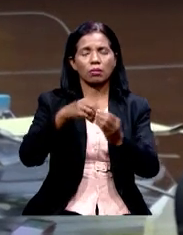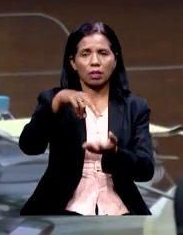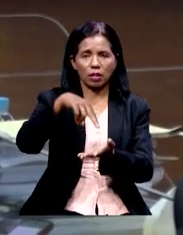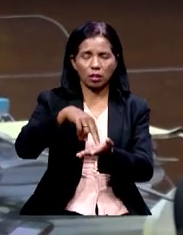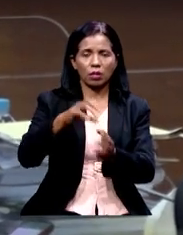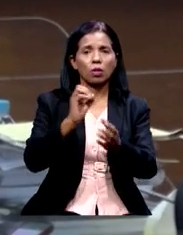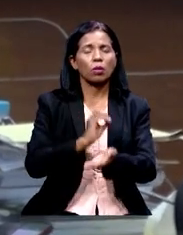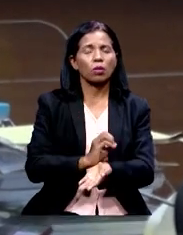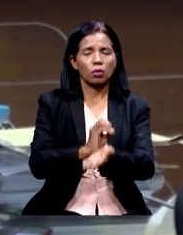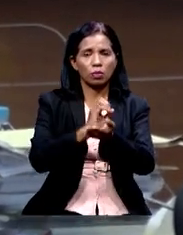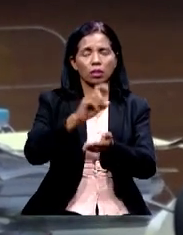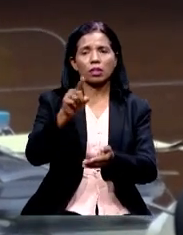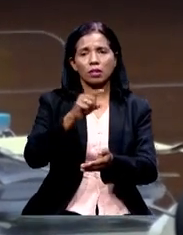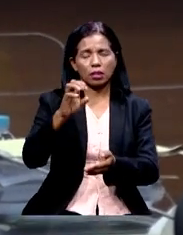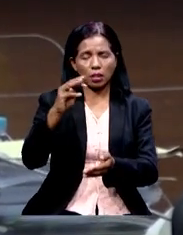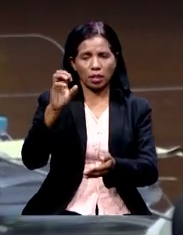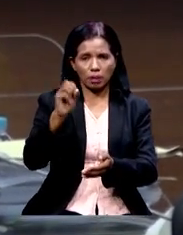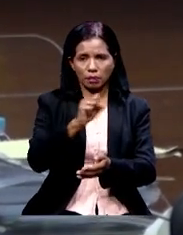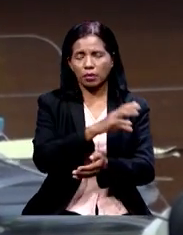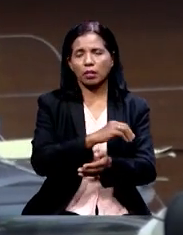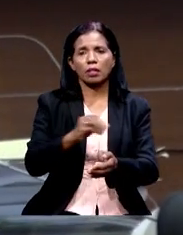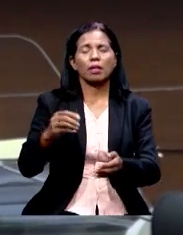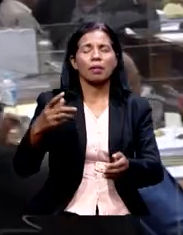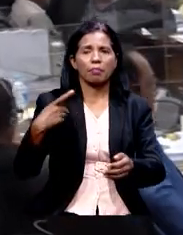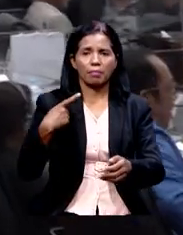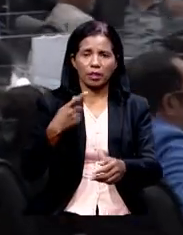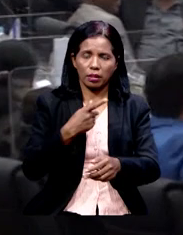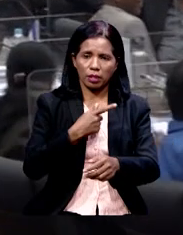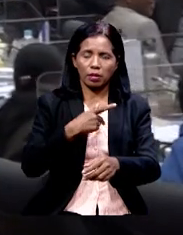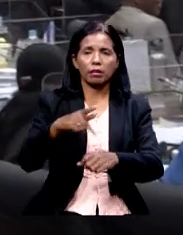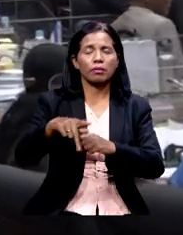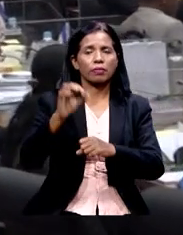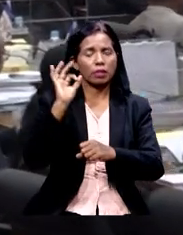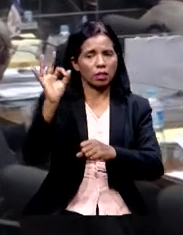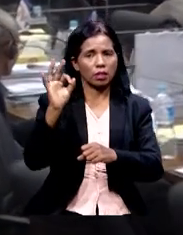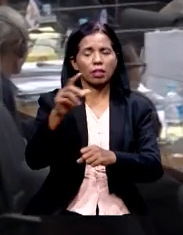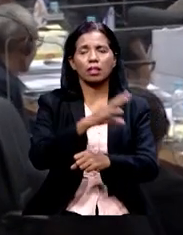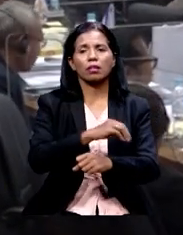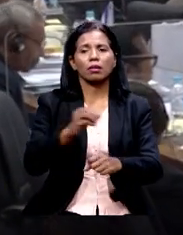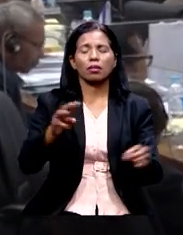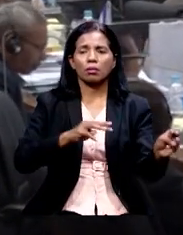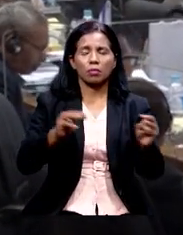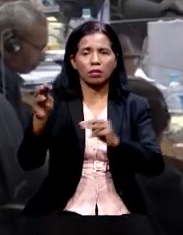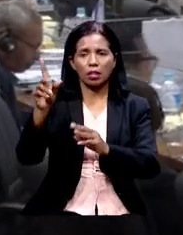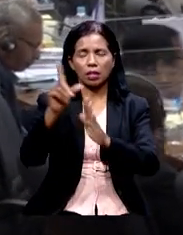no GSMI, bancada Fretelém e a Parlamento Nacional acusa o governo a cara que a alteração